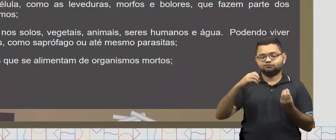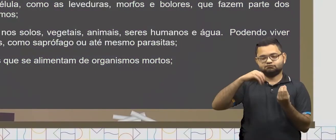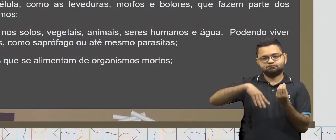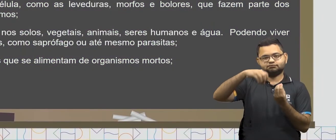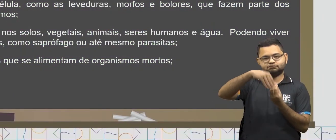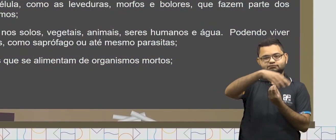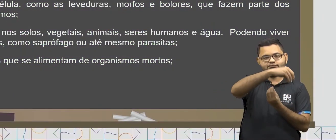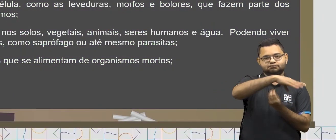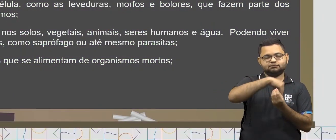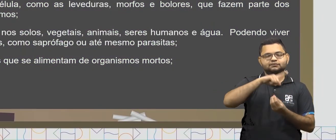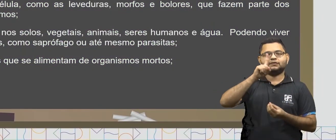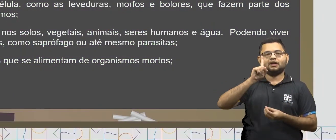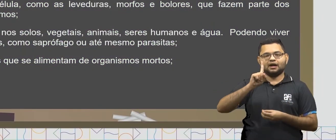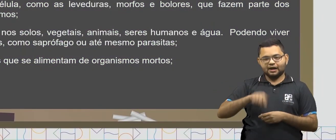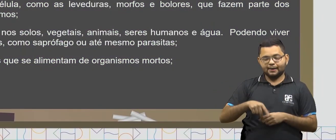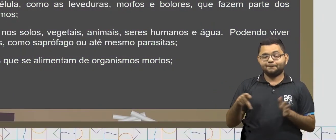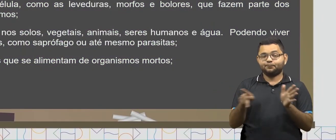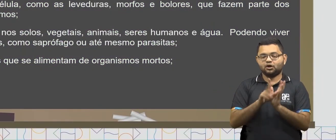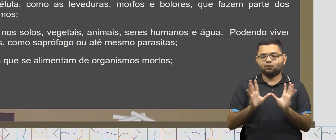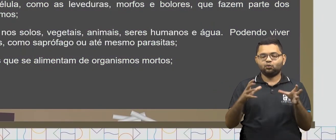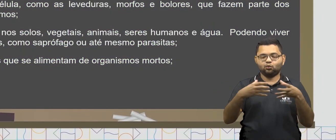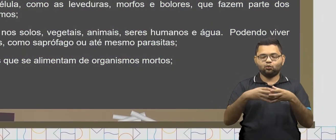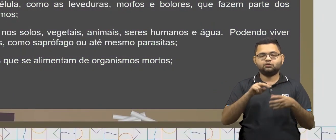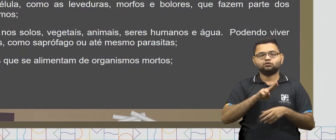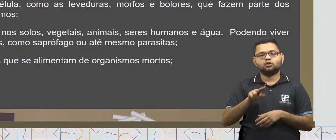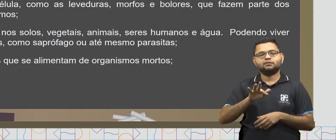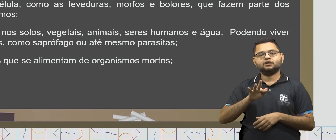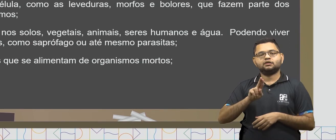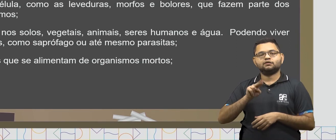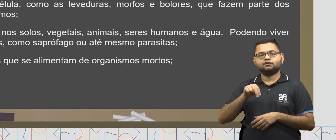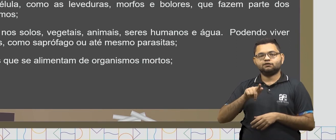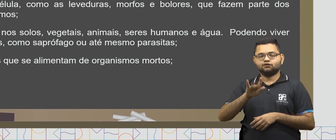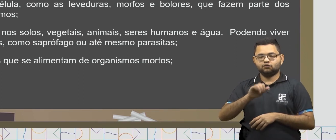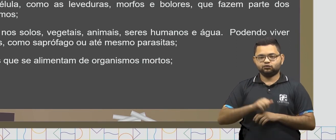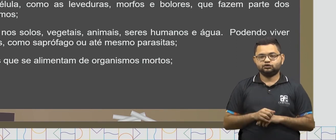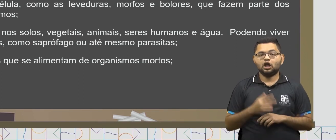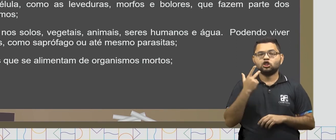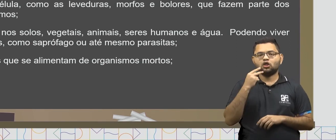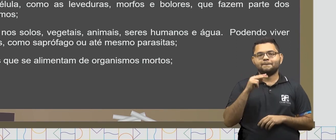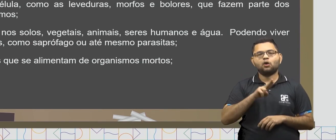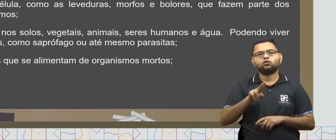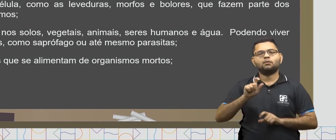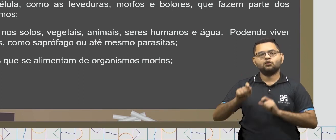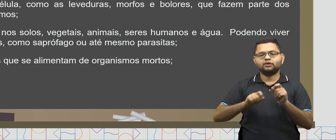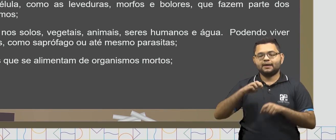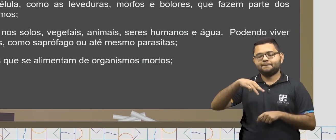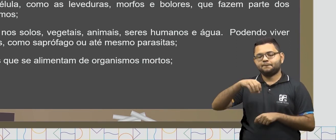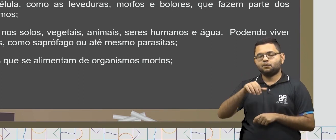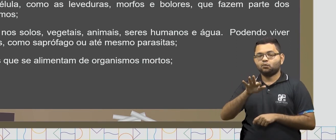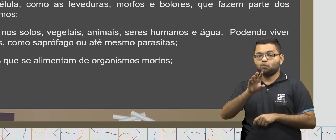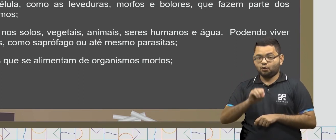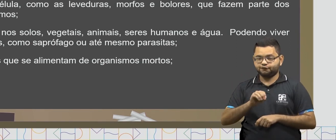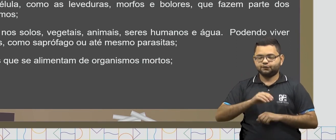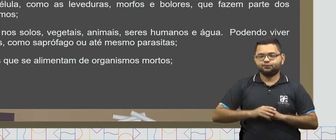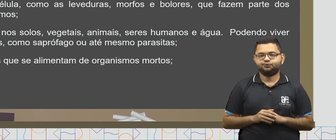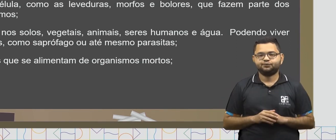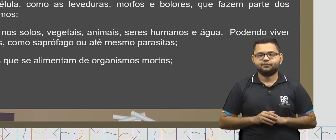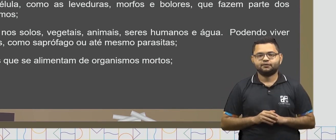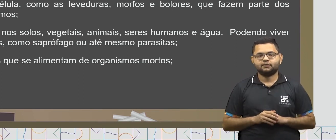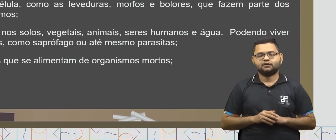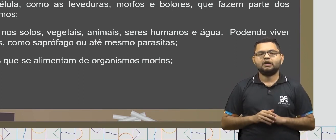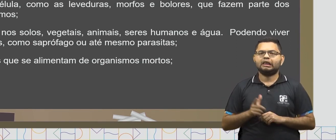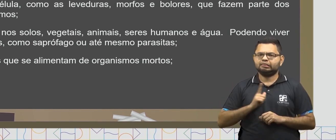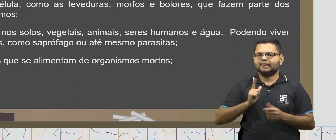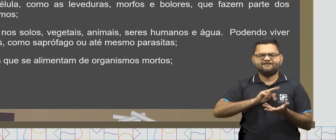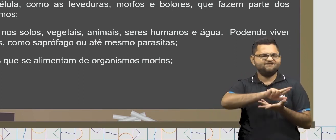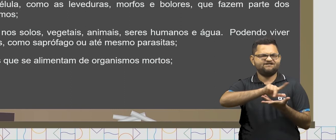Os fungos são seres vivos que pertencem ao reino Fungi. Eles são popularmente conhecidos como morfos e bolores,